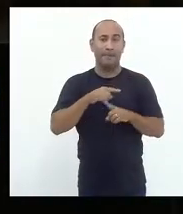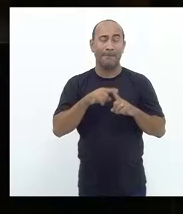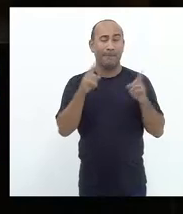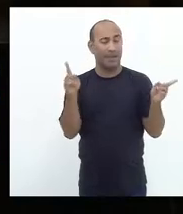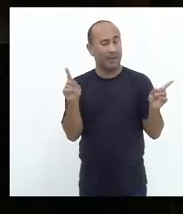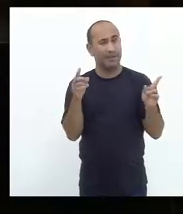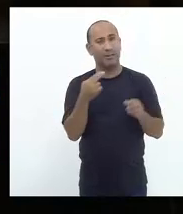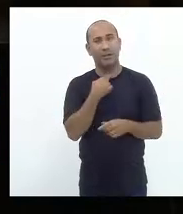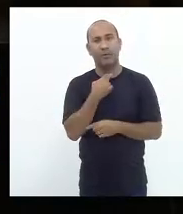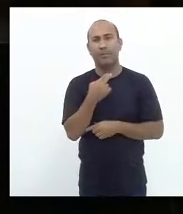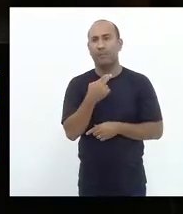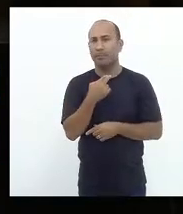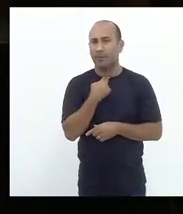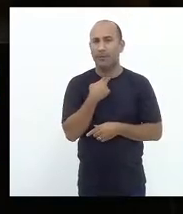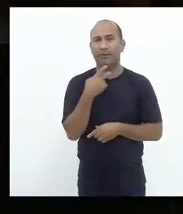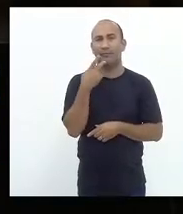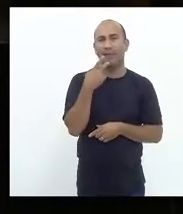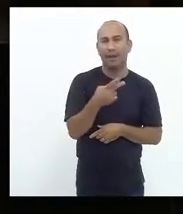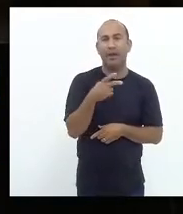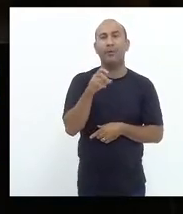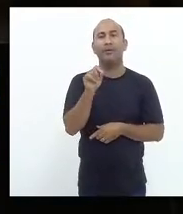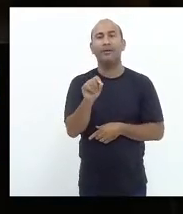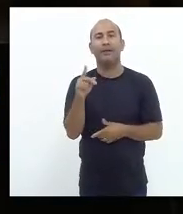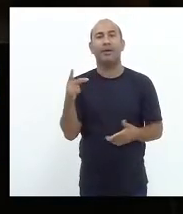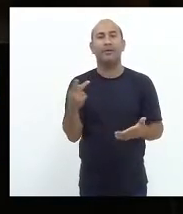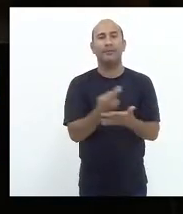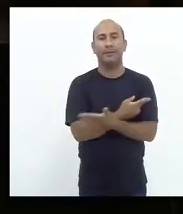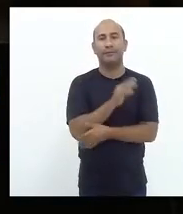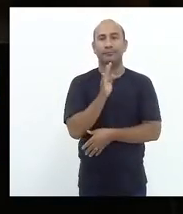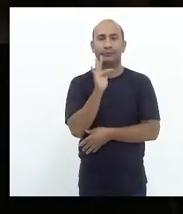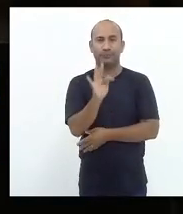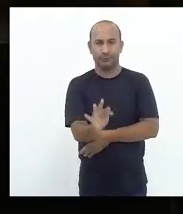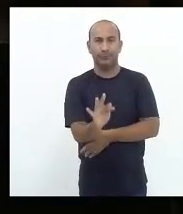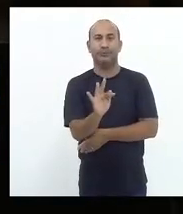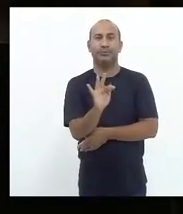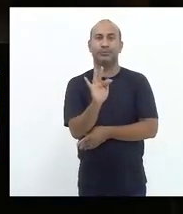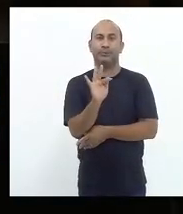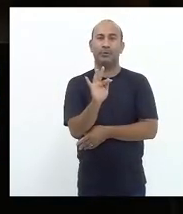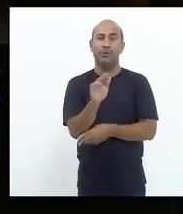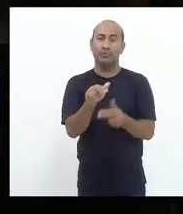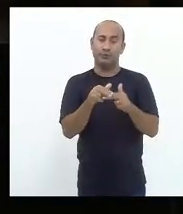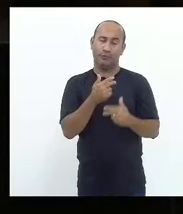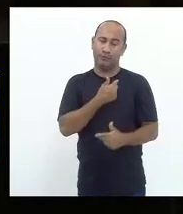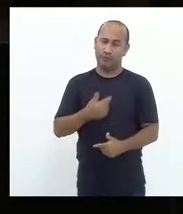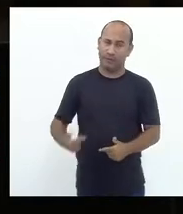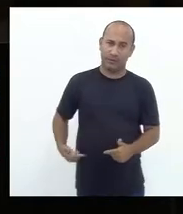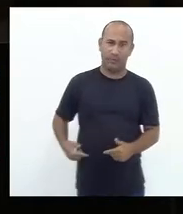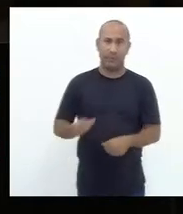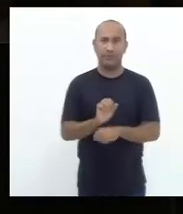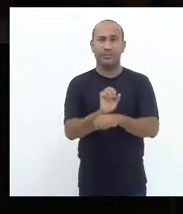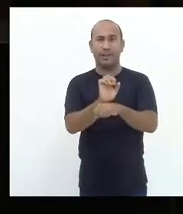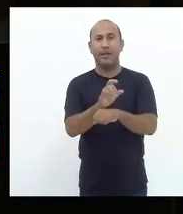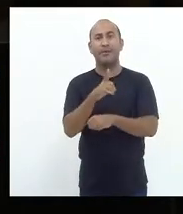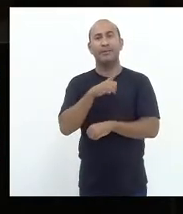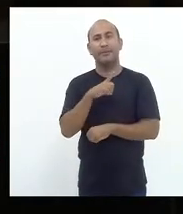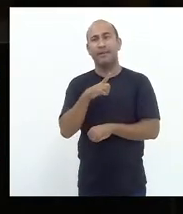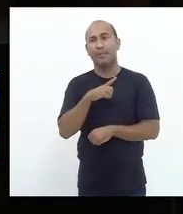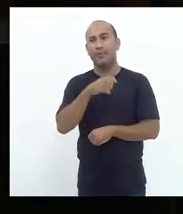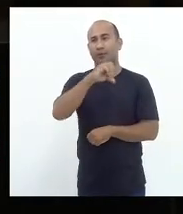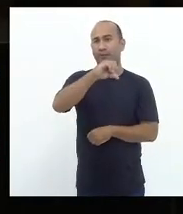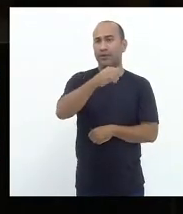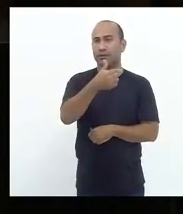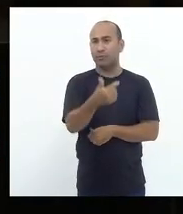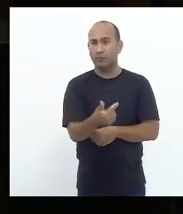não pode ditar o que vai ser a política pública da Assembleia Legislativa e do governador do estado. Temos